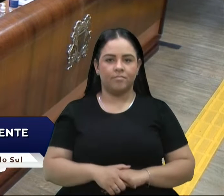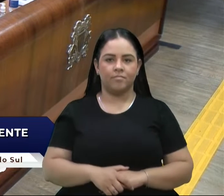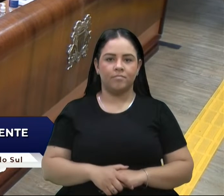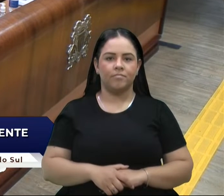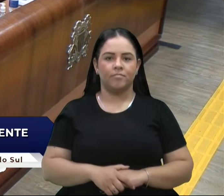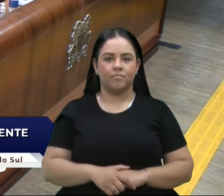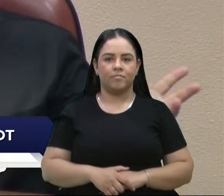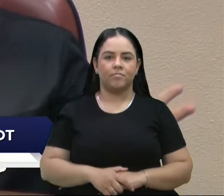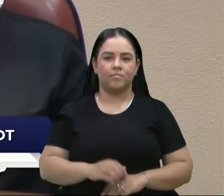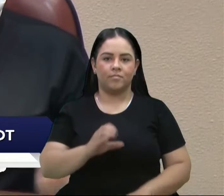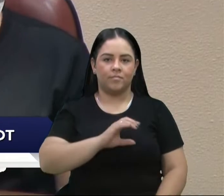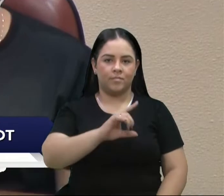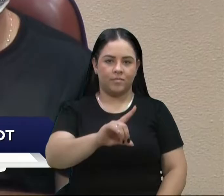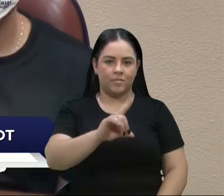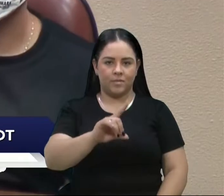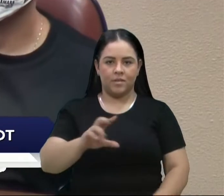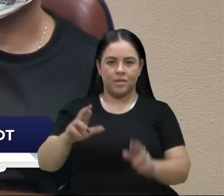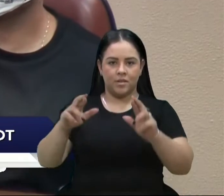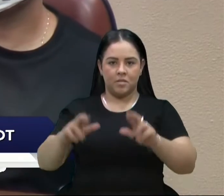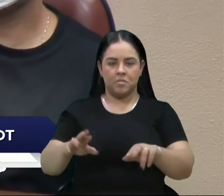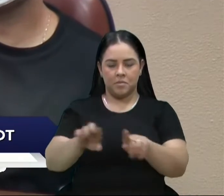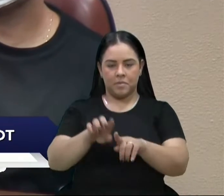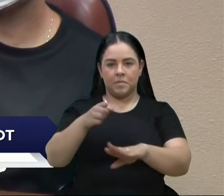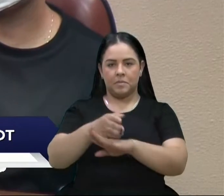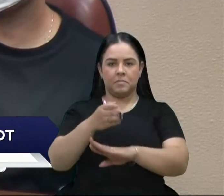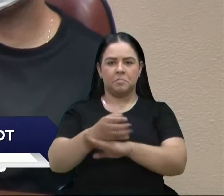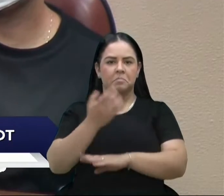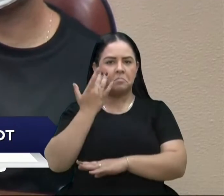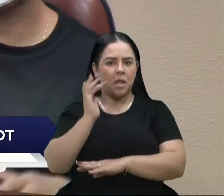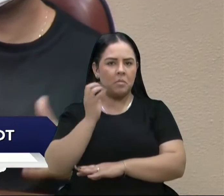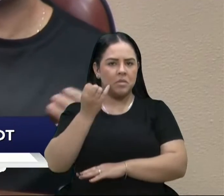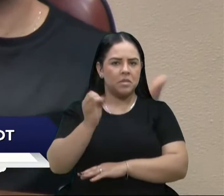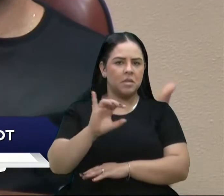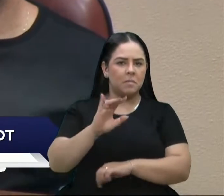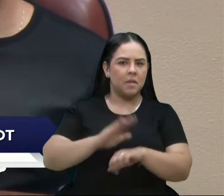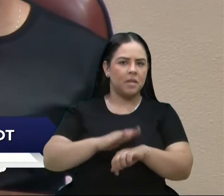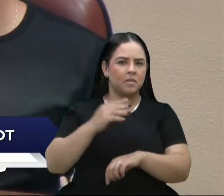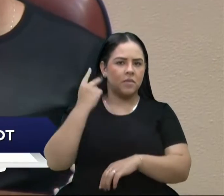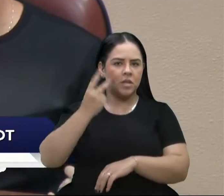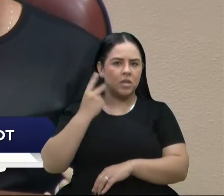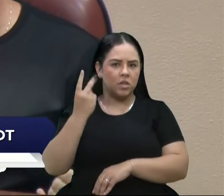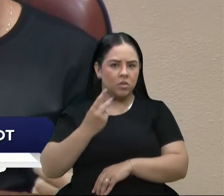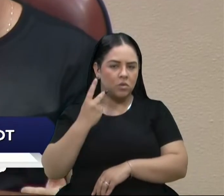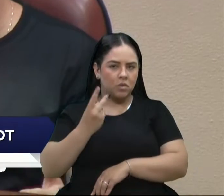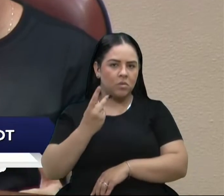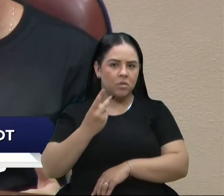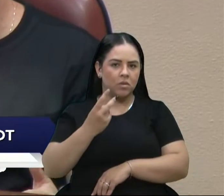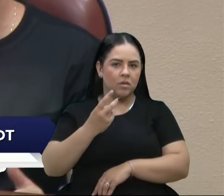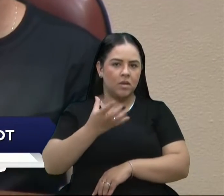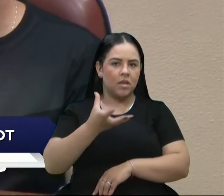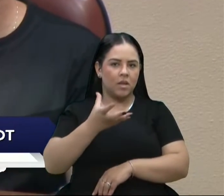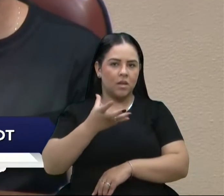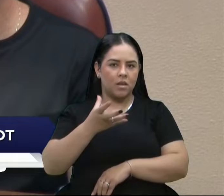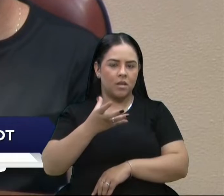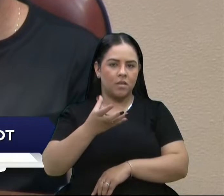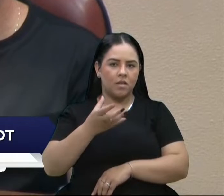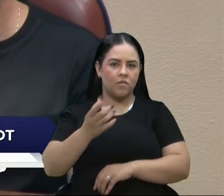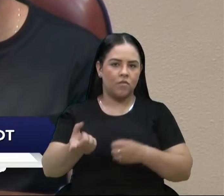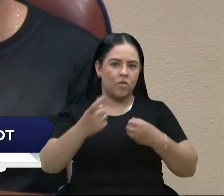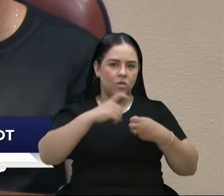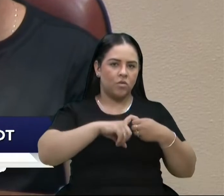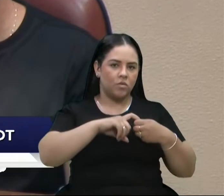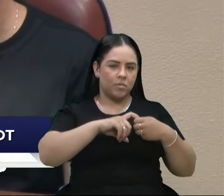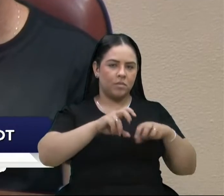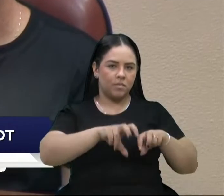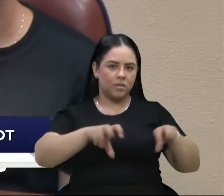a nossa coordenadora regional que está aqui presente. Não sei se mais algum vereador quer fazer alguma fala, daí eu retorno para a mesa para a gente fazer um encerramento ou alguma assessoria